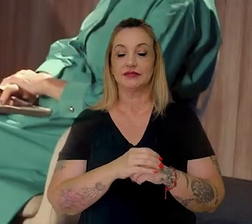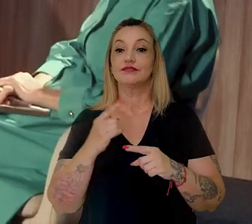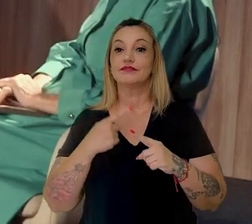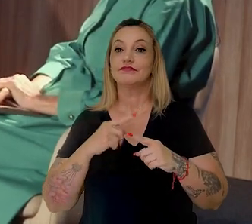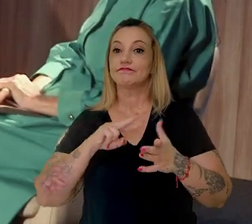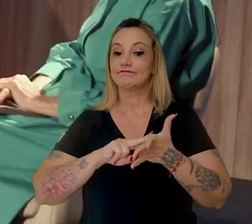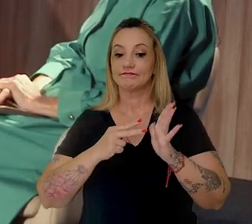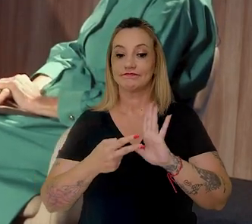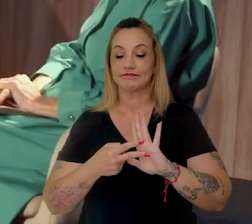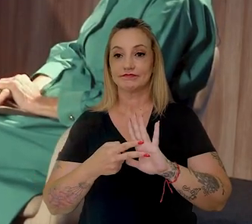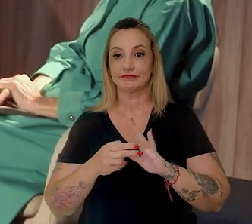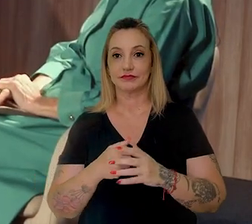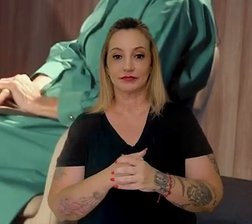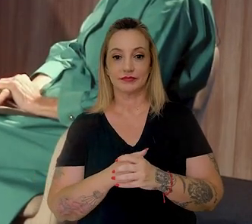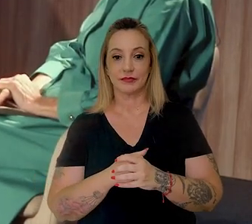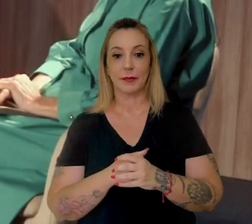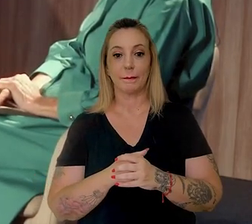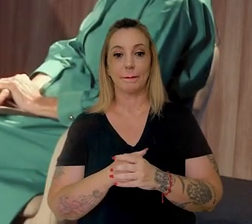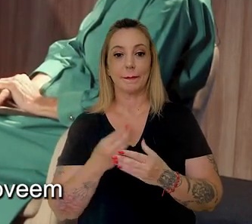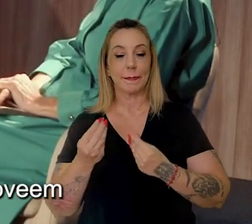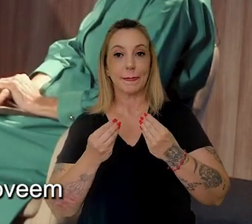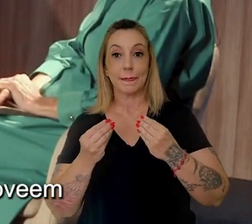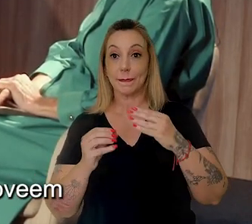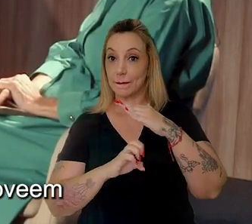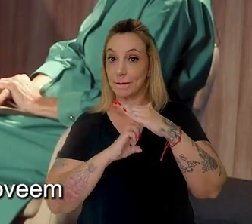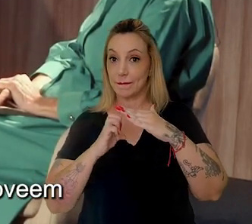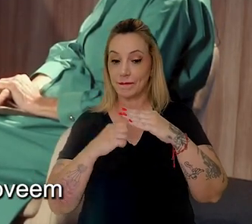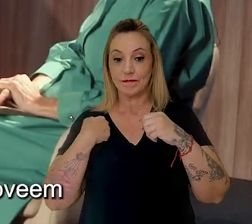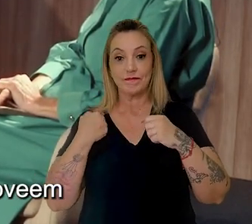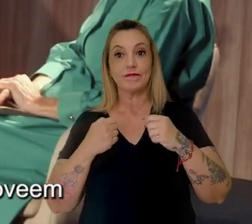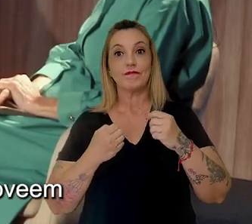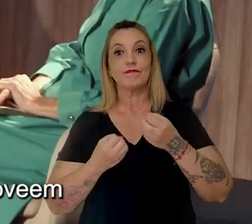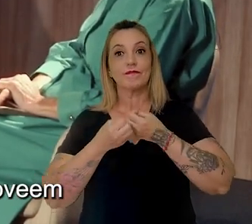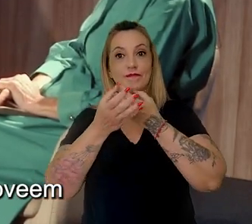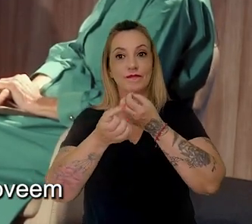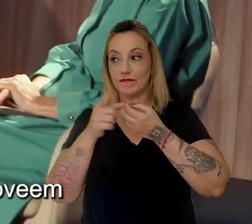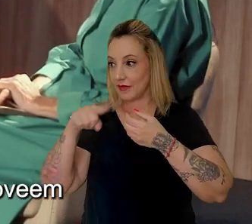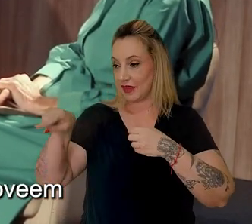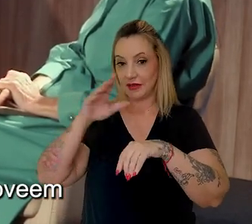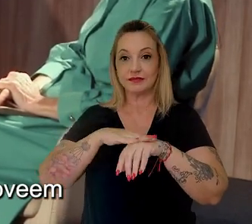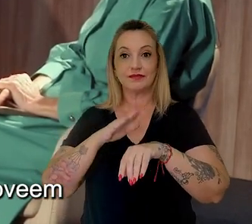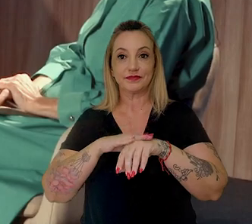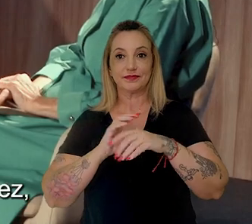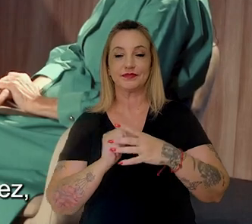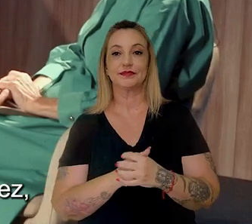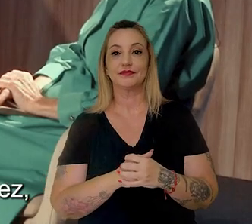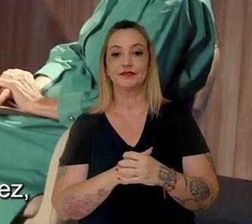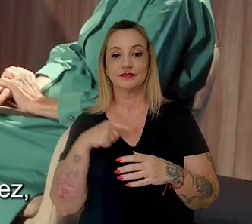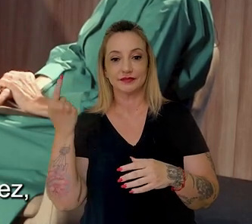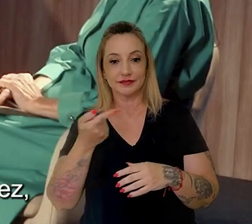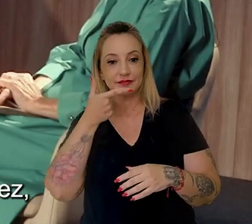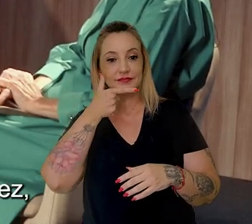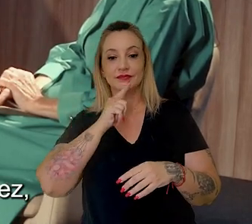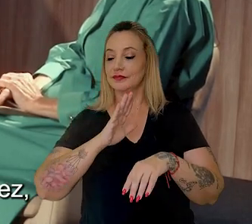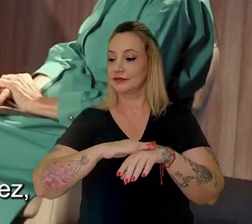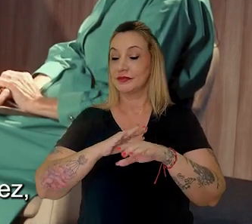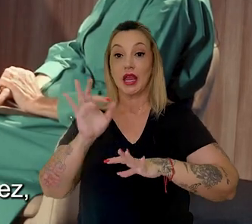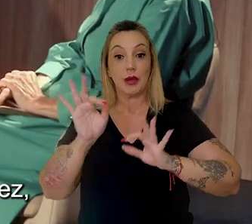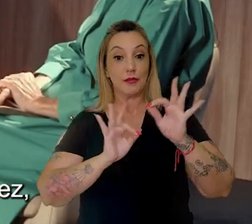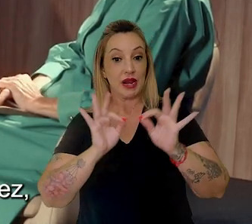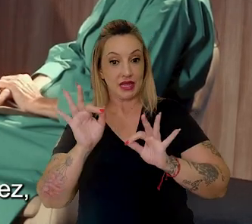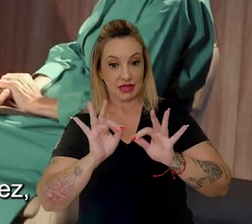fato é o seguinte né como uma empresa a gente precisa de dados que vocês provêem para que a gente possa fazer o